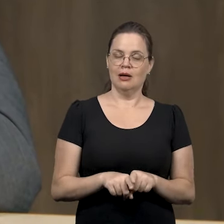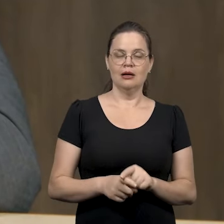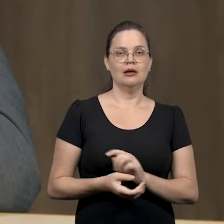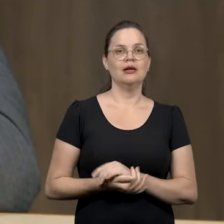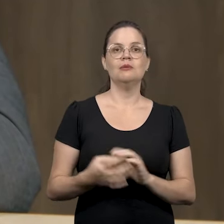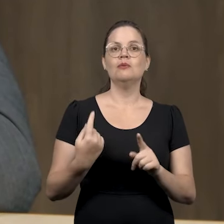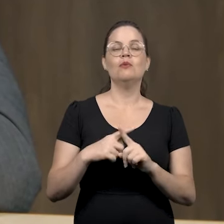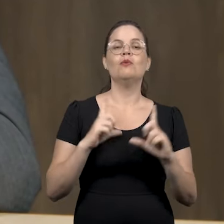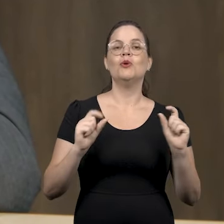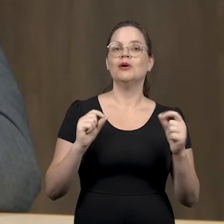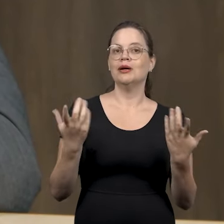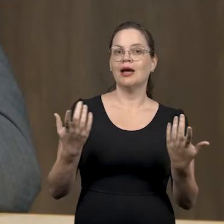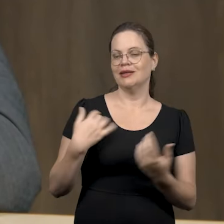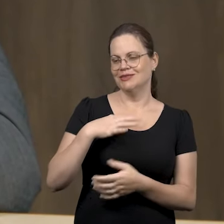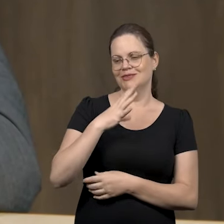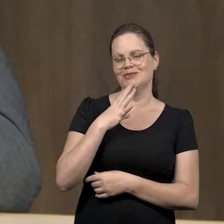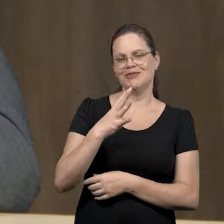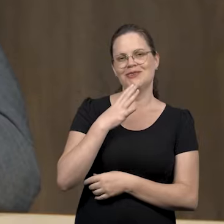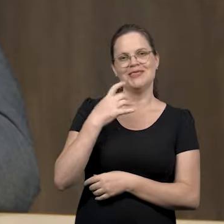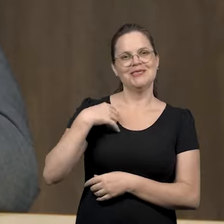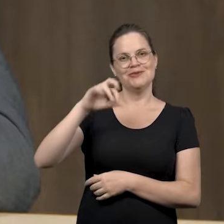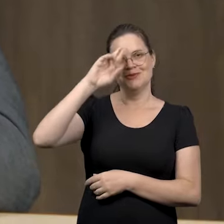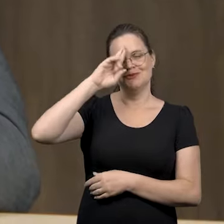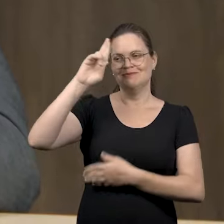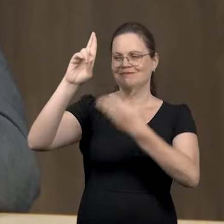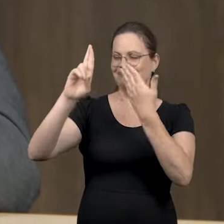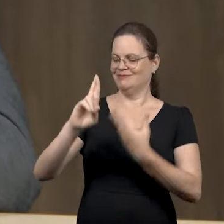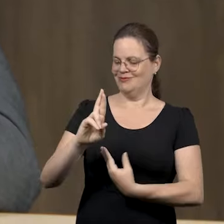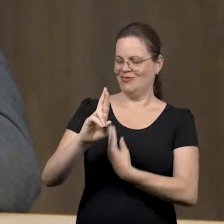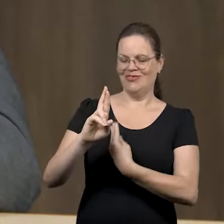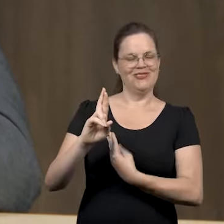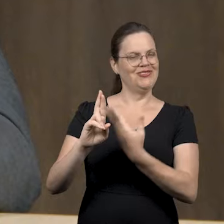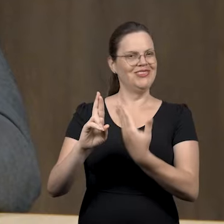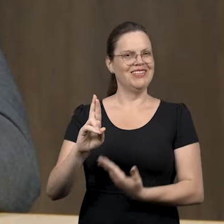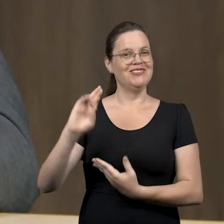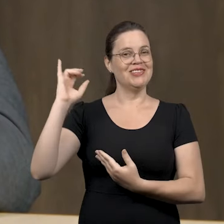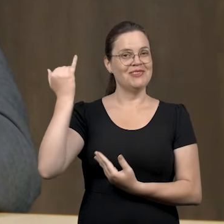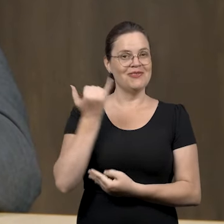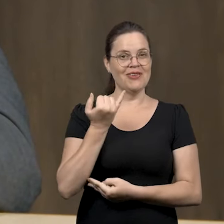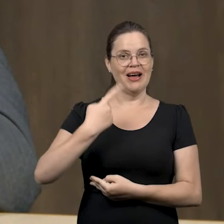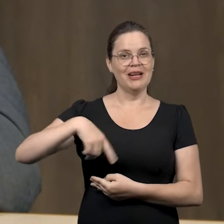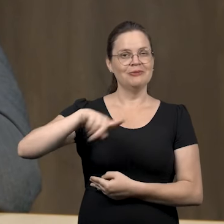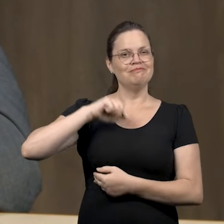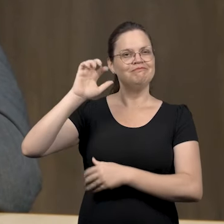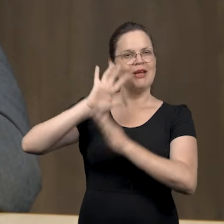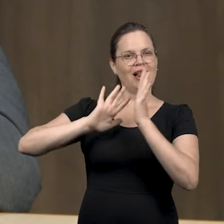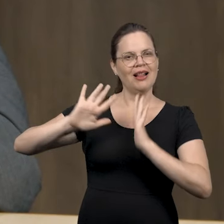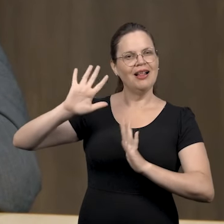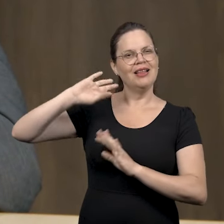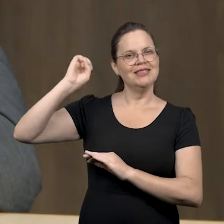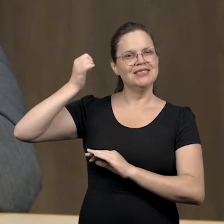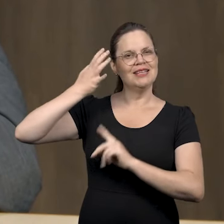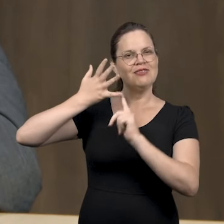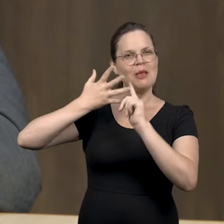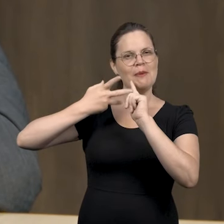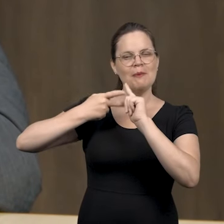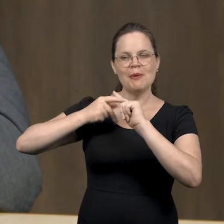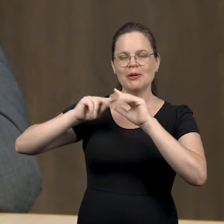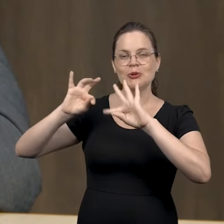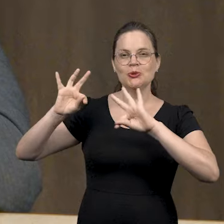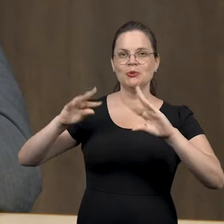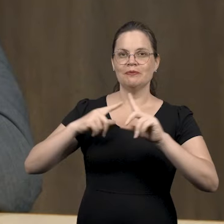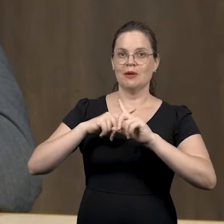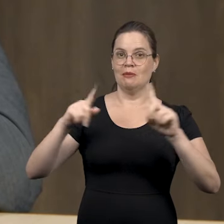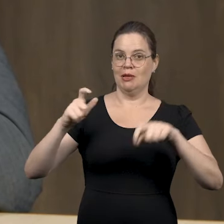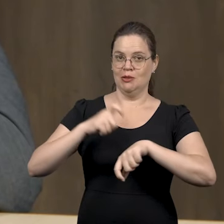oportunidade de a conhecer um Jesus que está vivo, que fala, que se revela. Só que estamos vivendo um